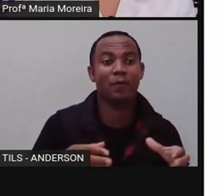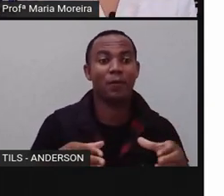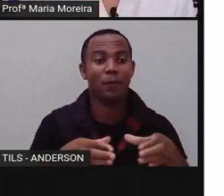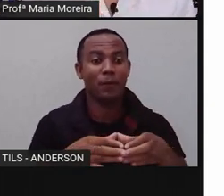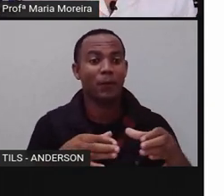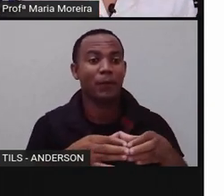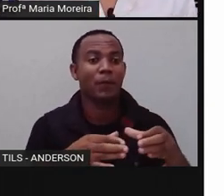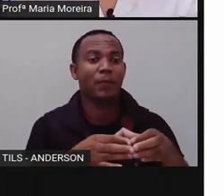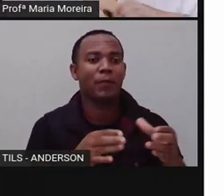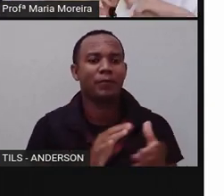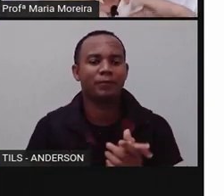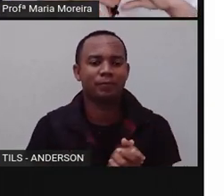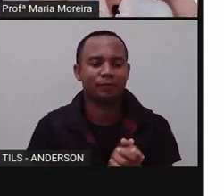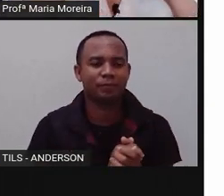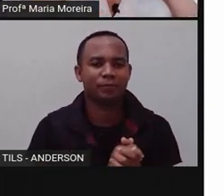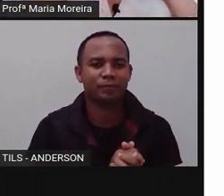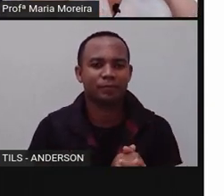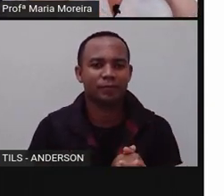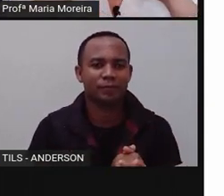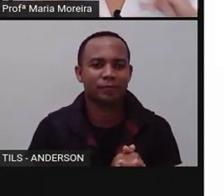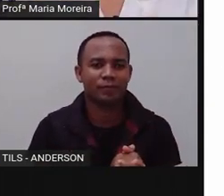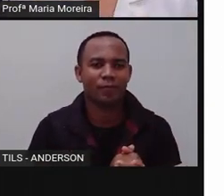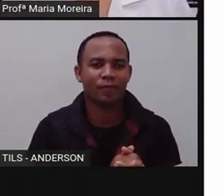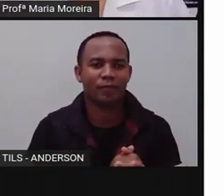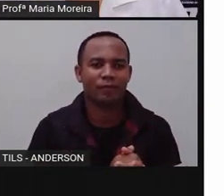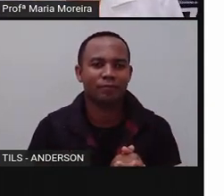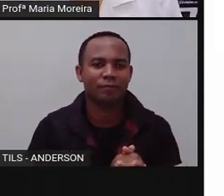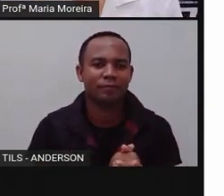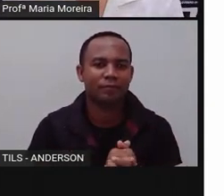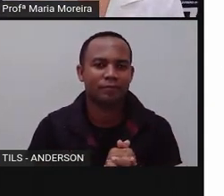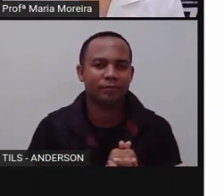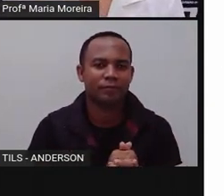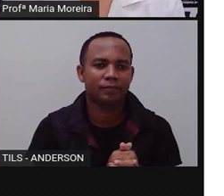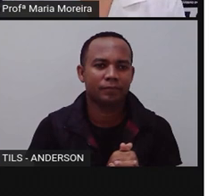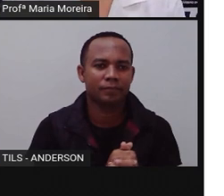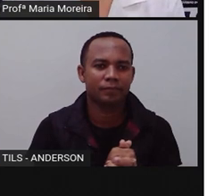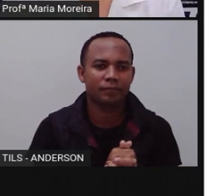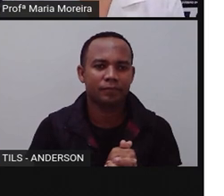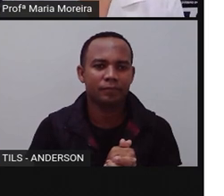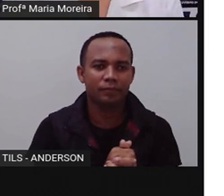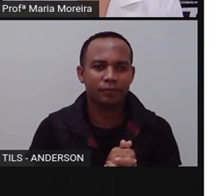né? Meu coração para vocês, tá?